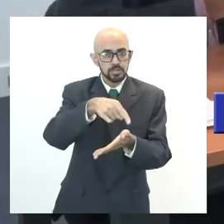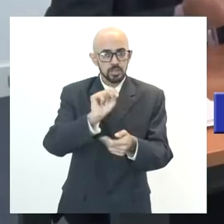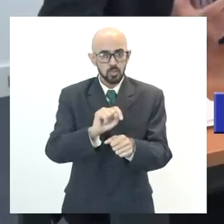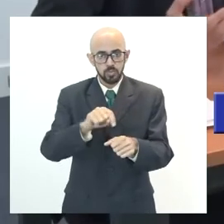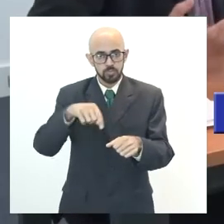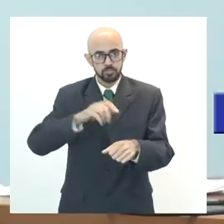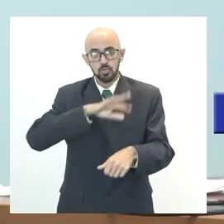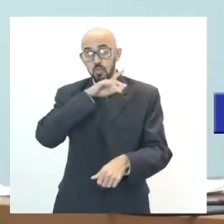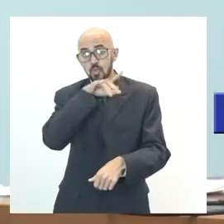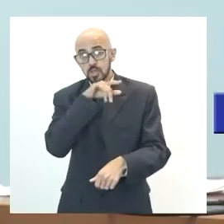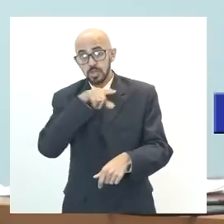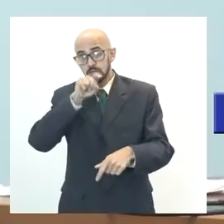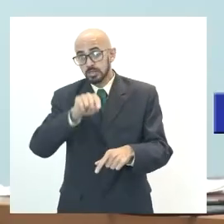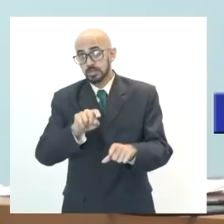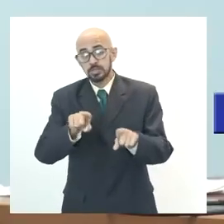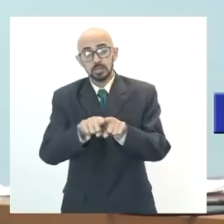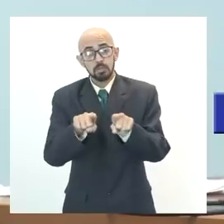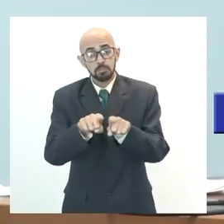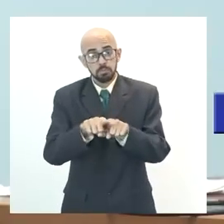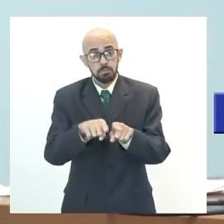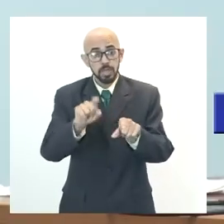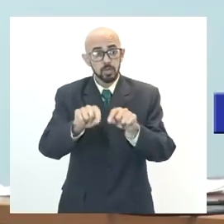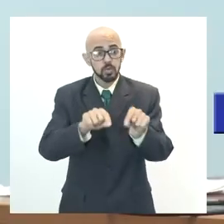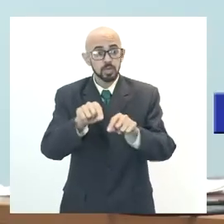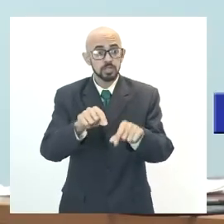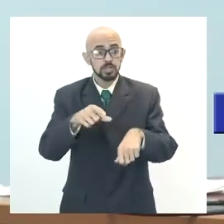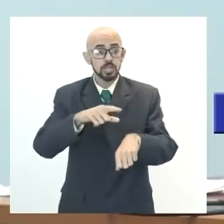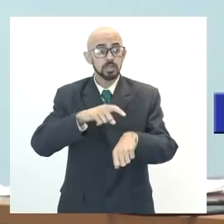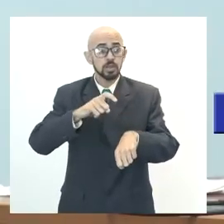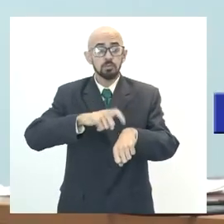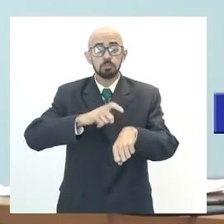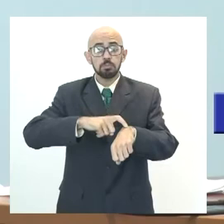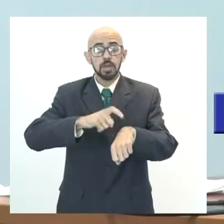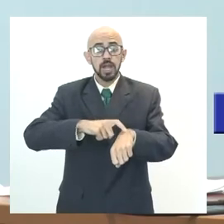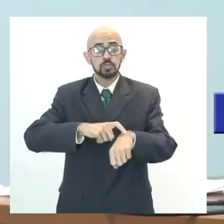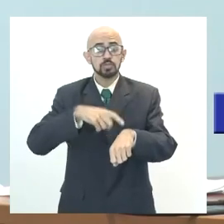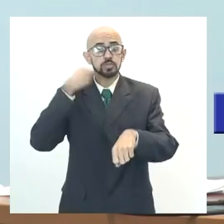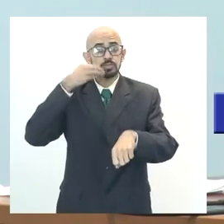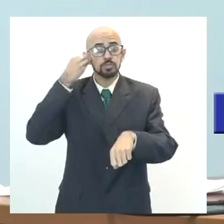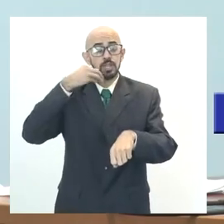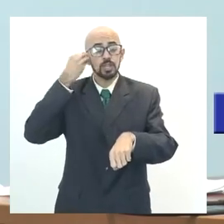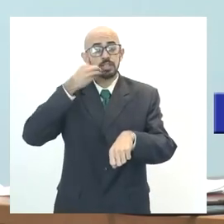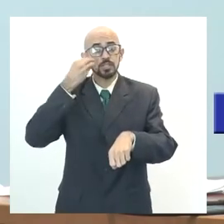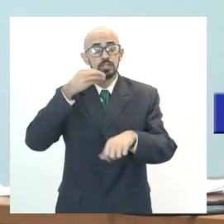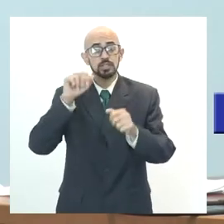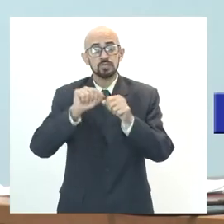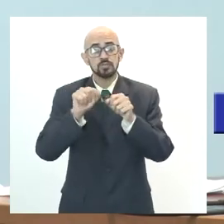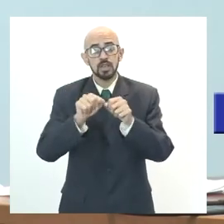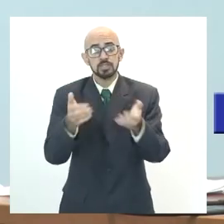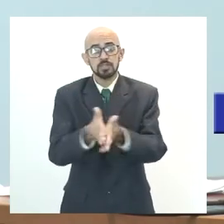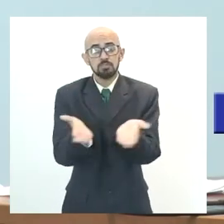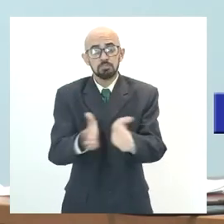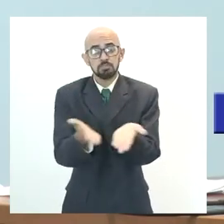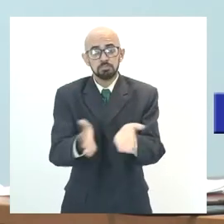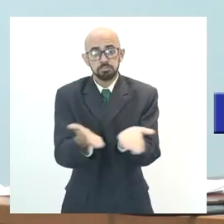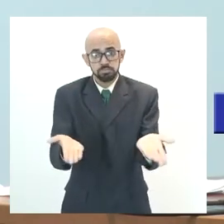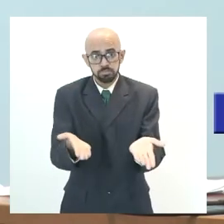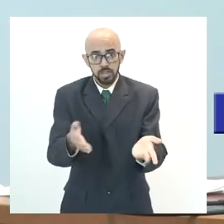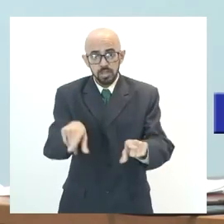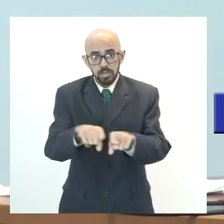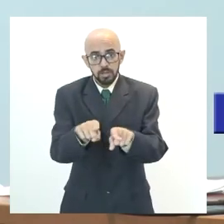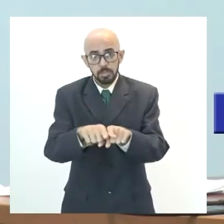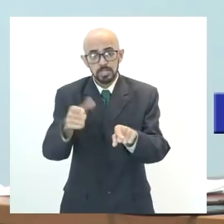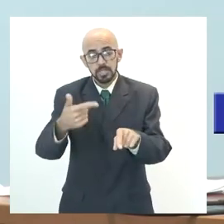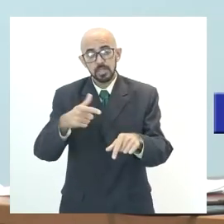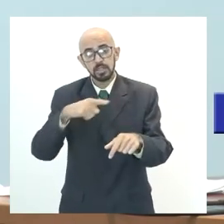mesmo aquelas que não são precarizadas você tem um prazo de experiência que te deixa precarizado e da outra fonte você tem a